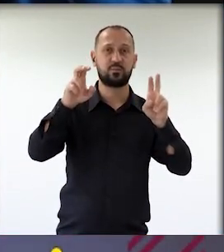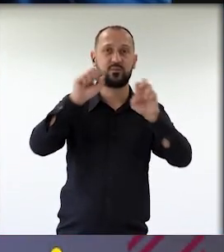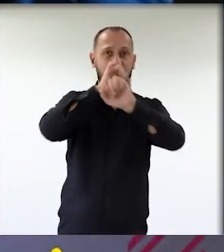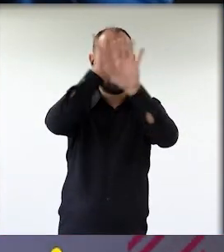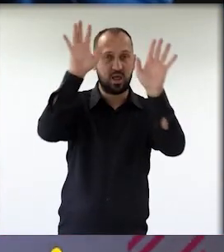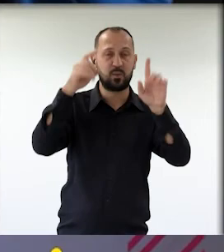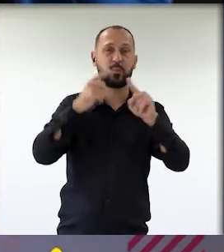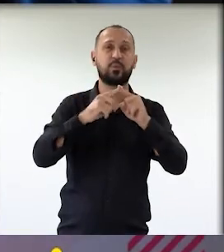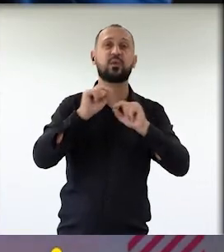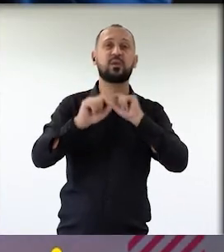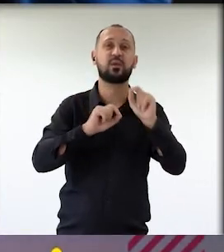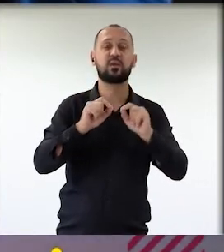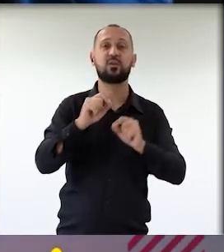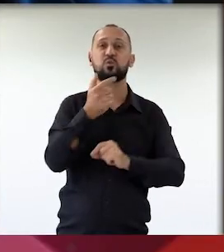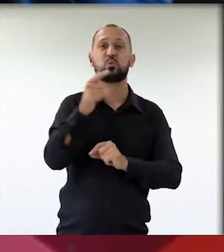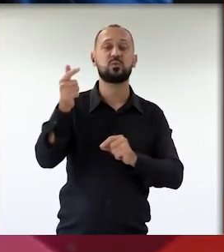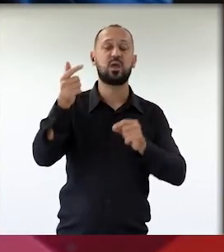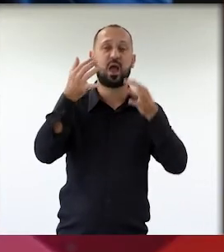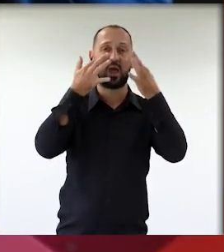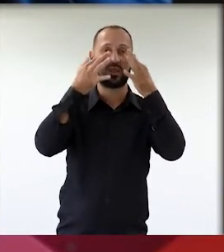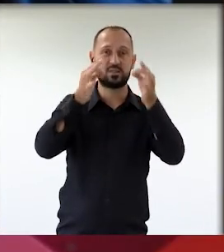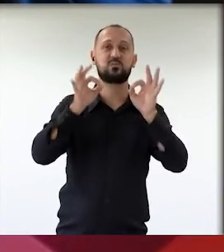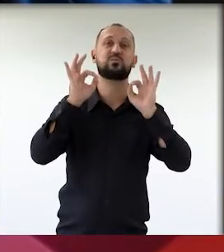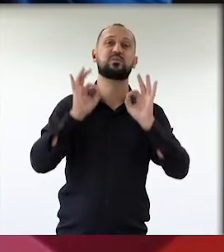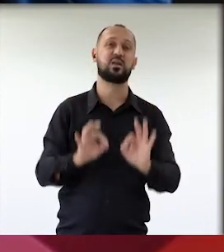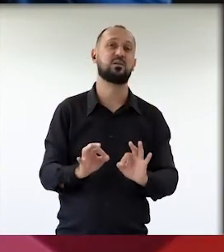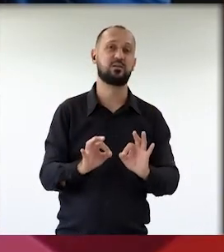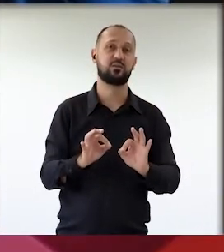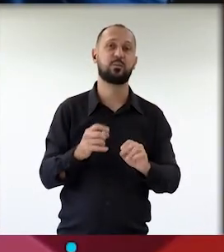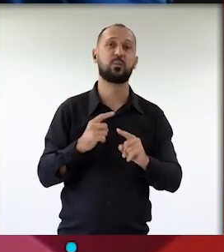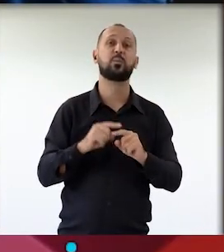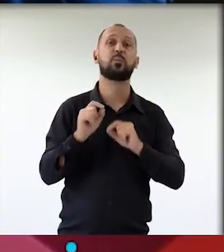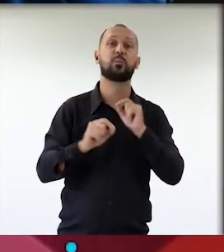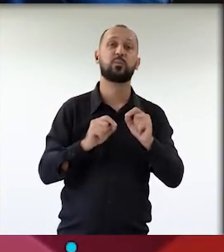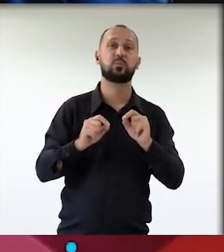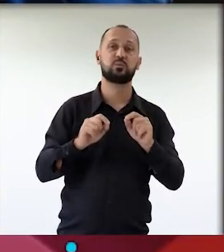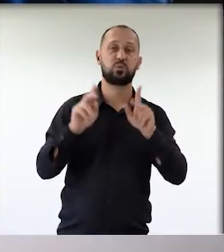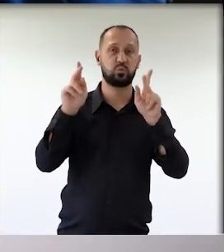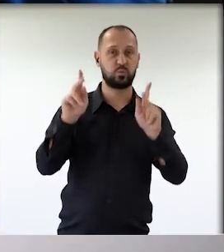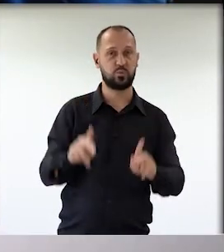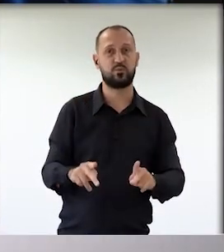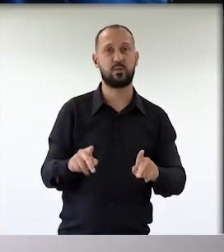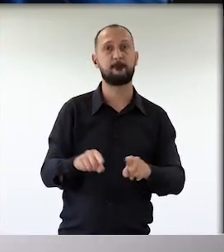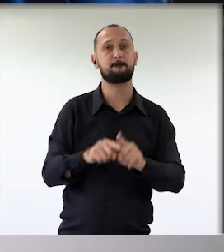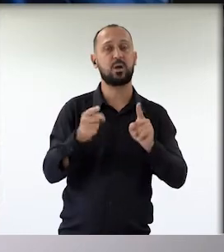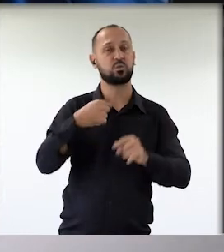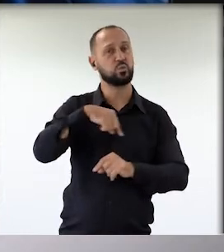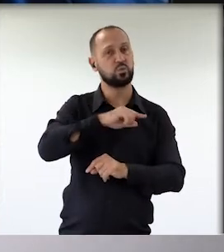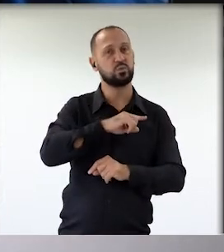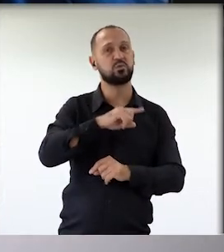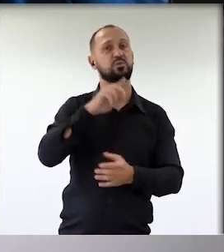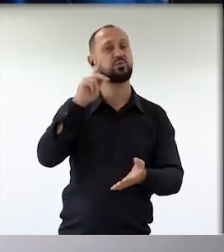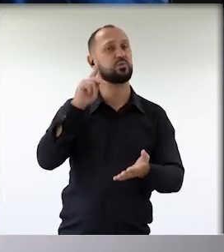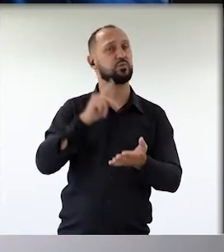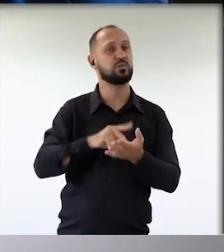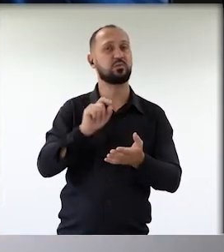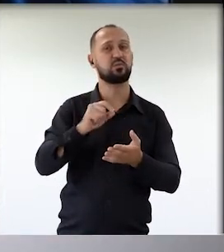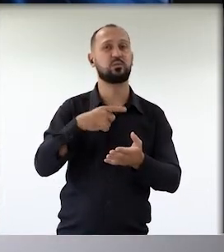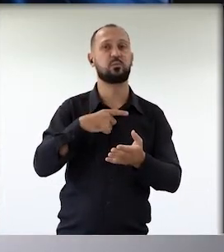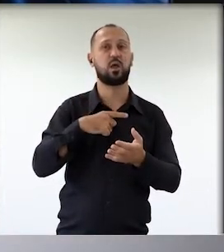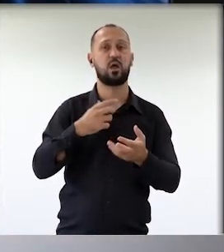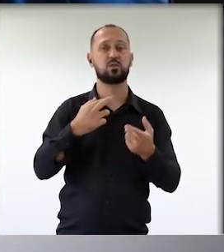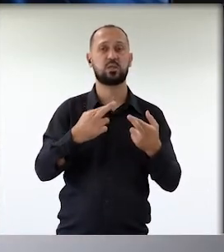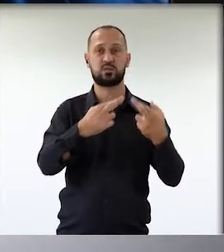entre tantos, acaba não tendo a atenção que deveria ir por parte de toda a população, mas a gente está